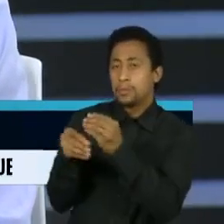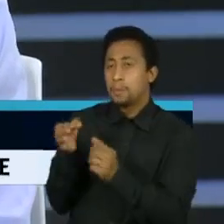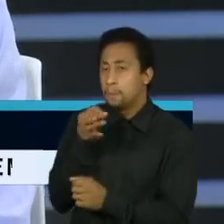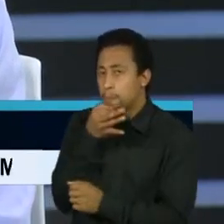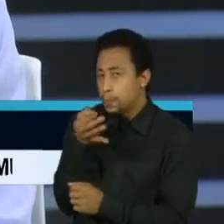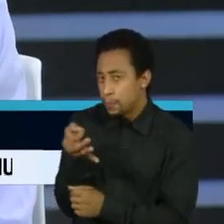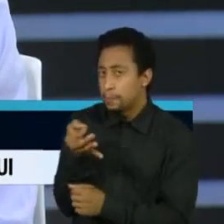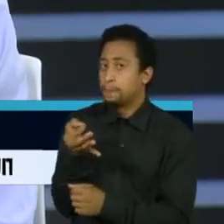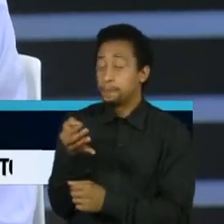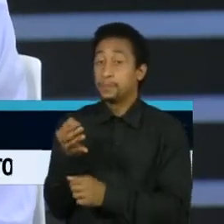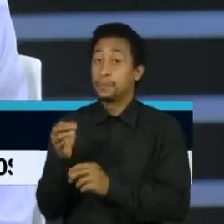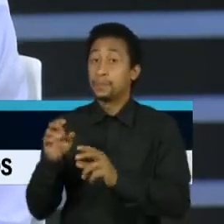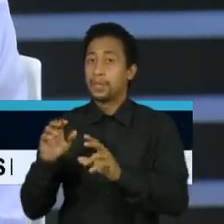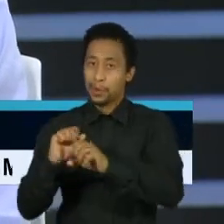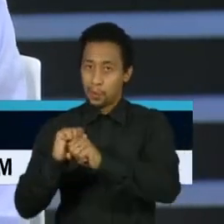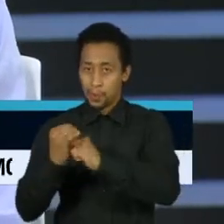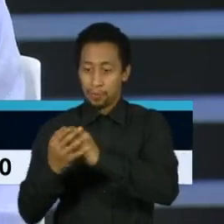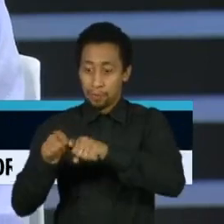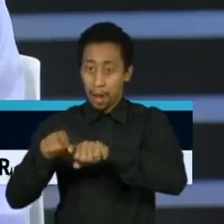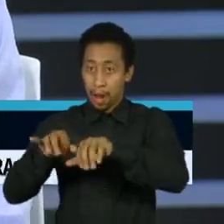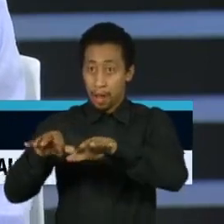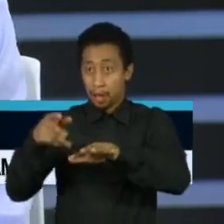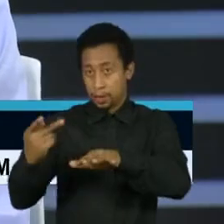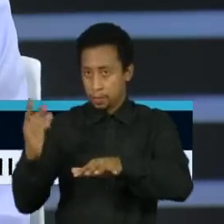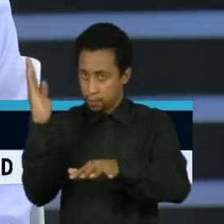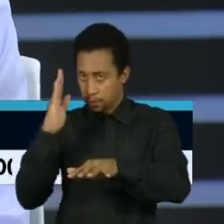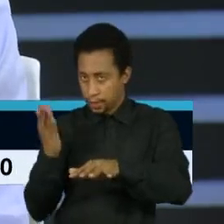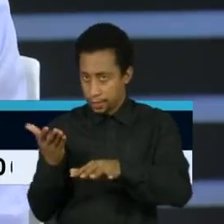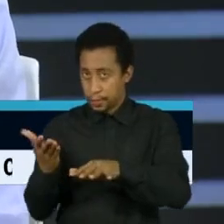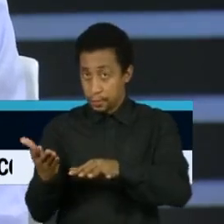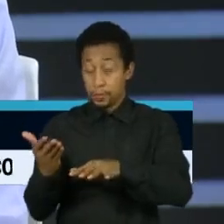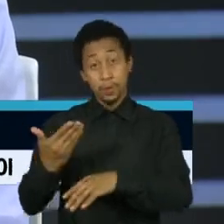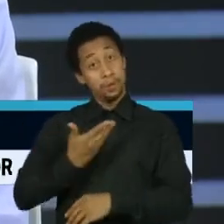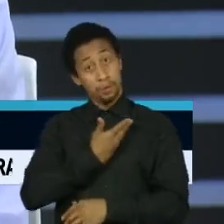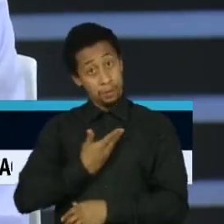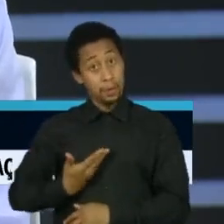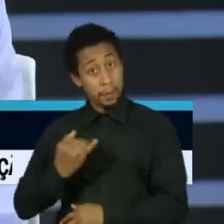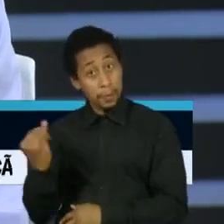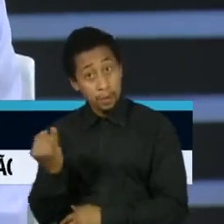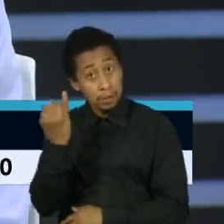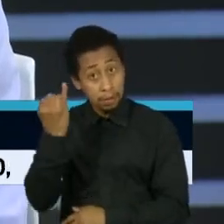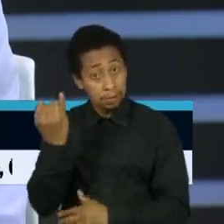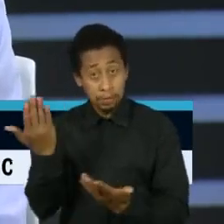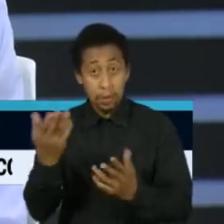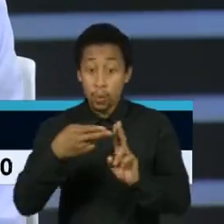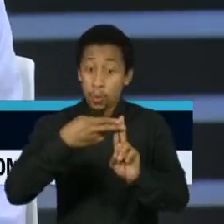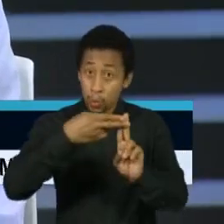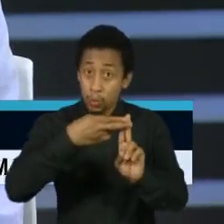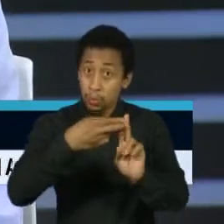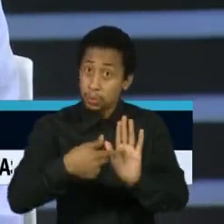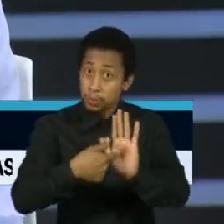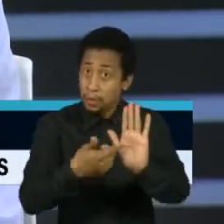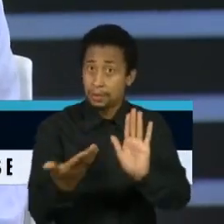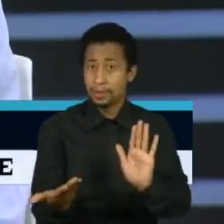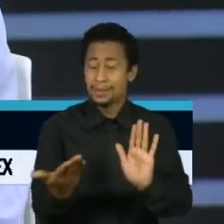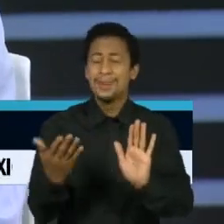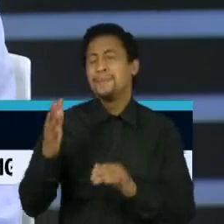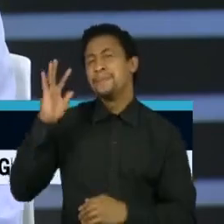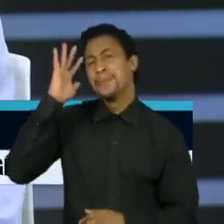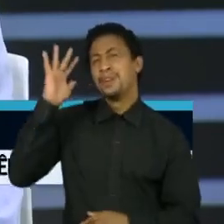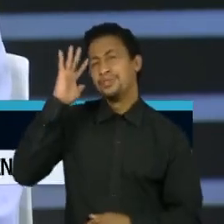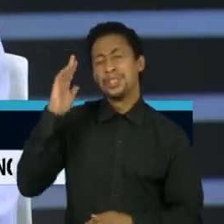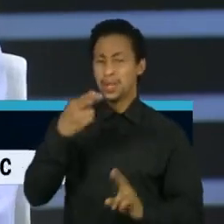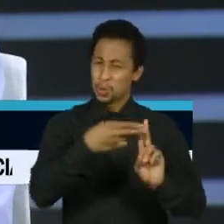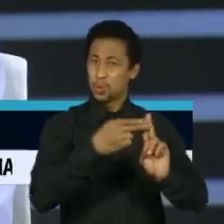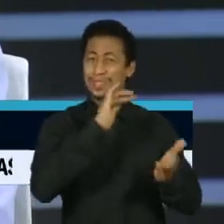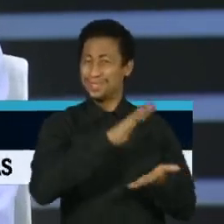Covid, quer dizer, e no caso do Brasil, a prova de que o Estado é importante é o Sistema Único de Saúde, é o SUS. Imagina o que seria o Brasil